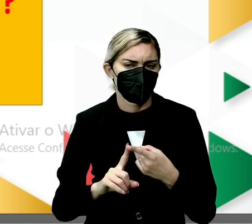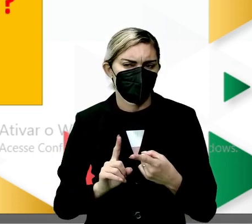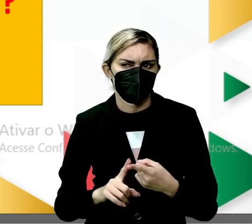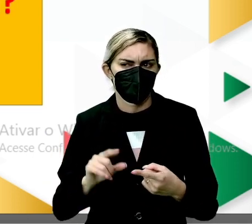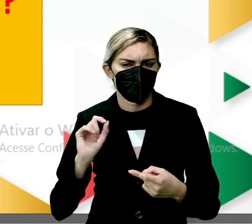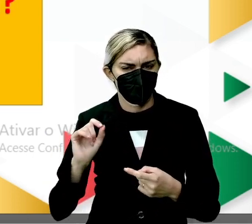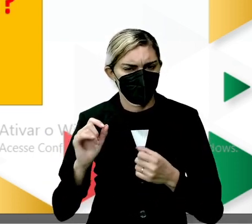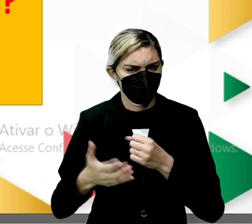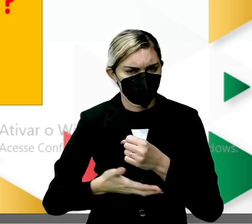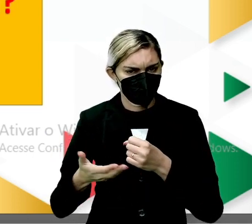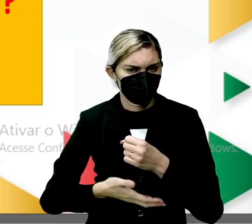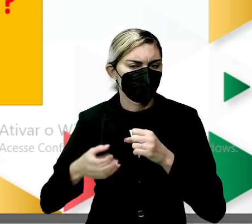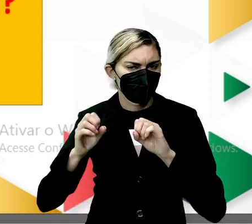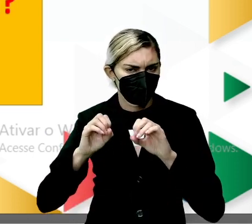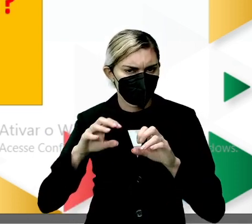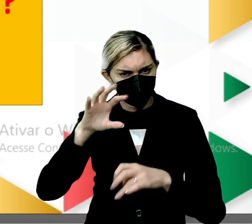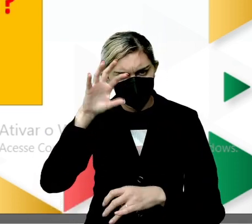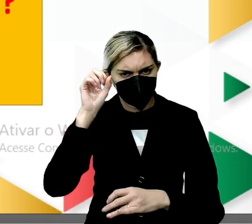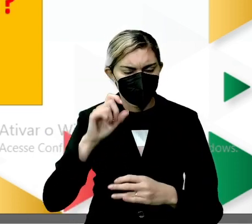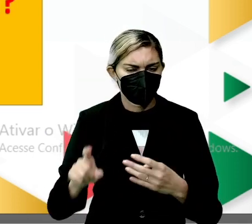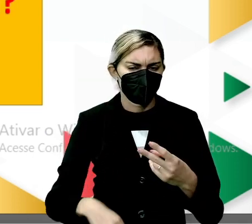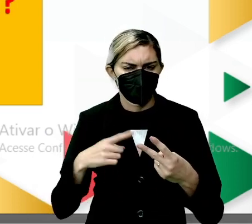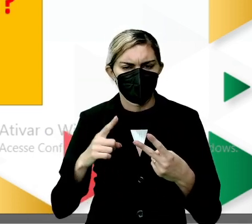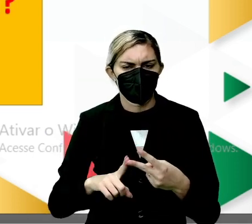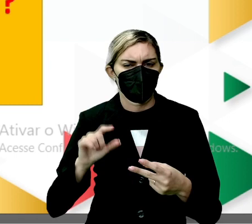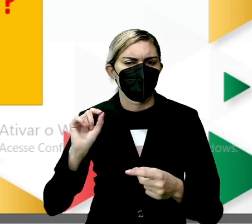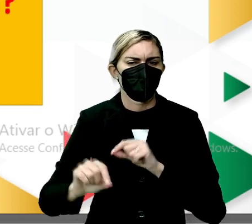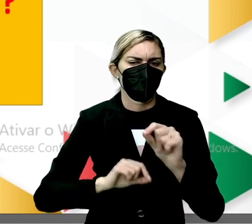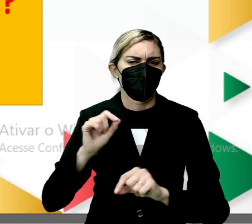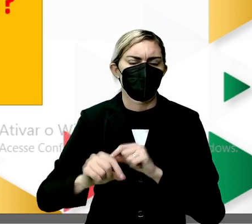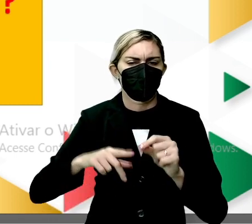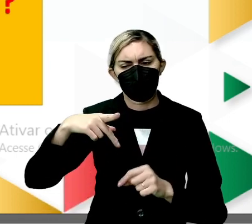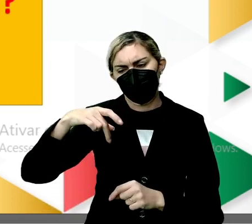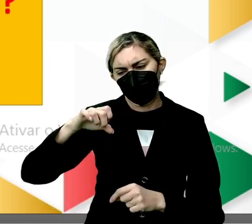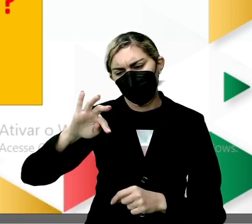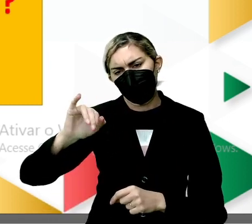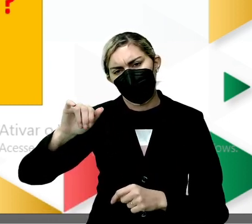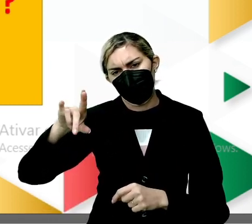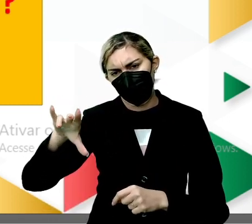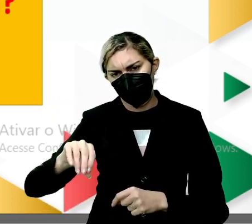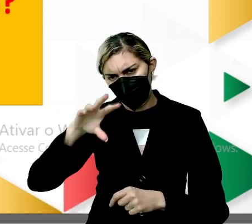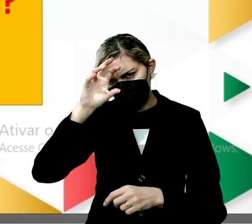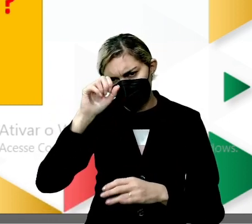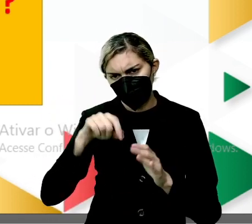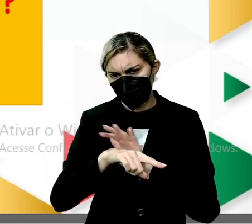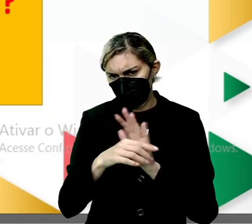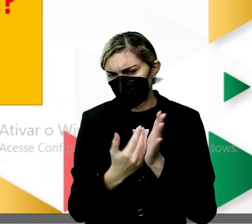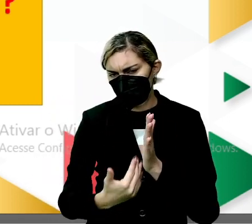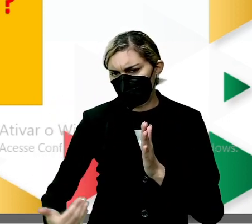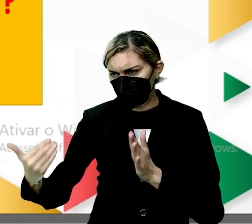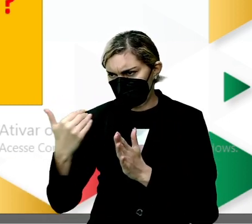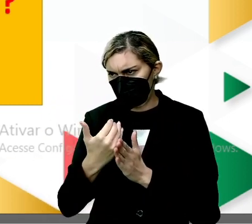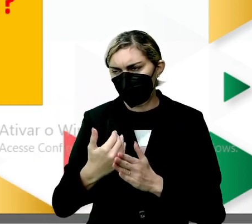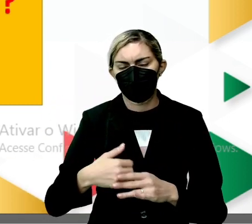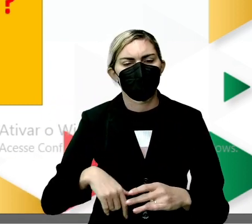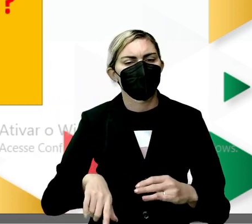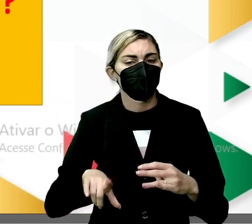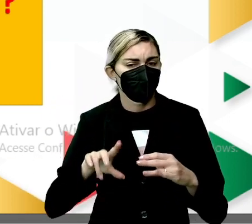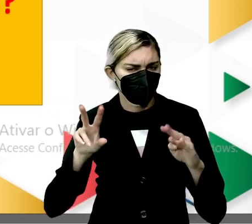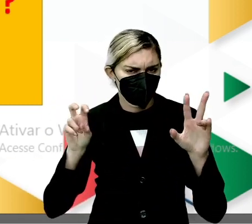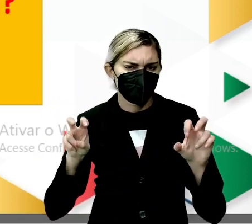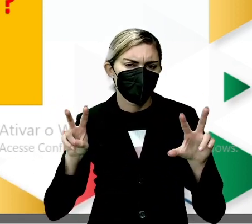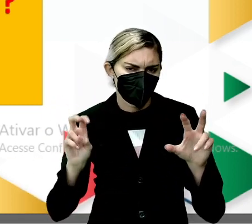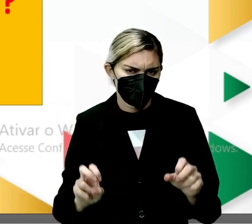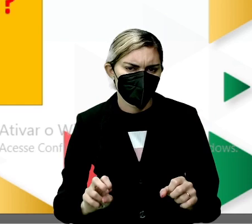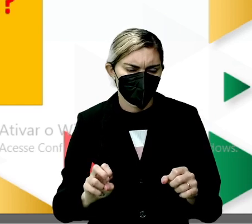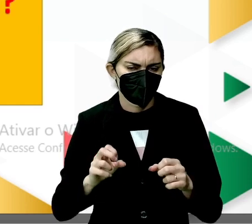que se baseia a doutrina espírita? Segundo, o que é o Pentateuco espírita? Pesquisar mais um pouco, certo? Sobre a questão